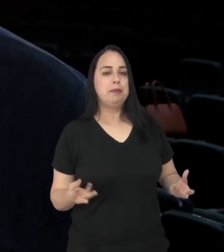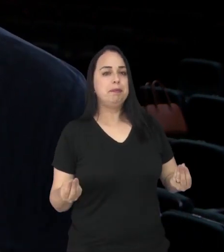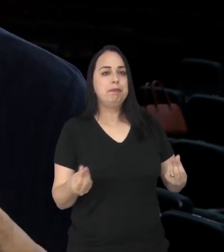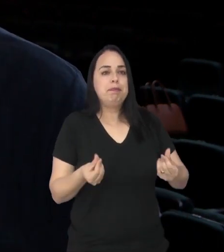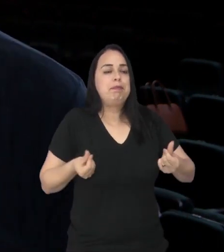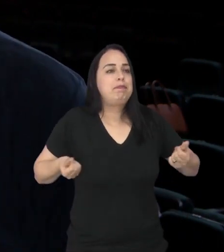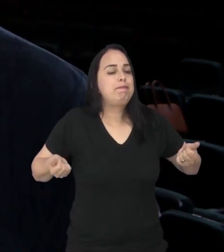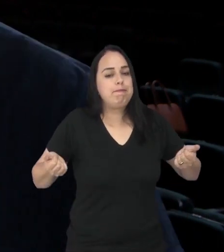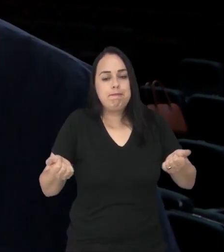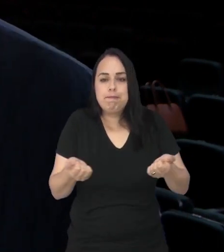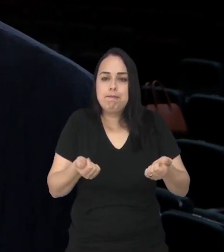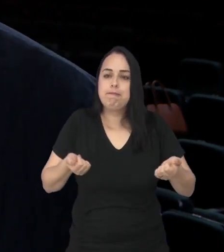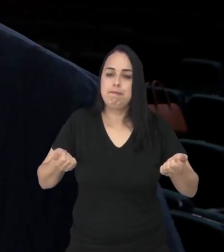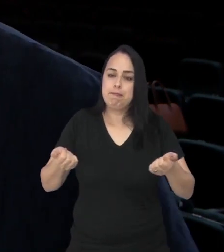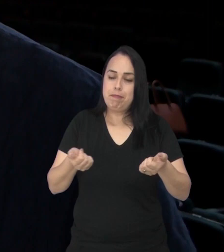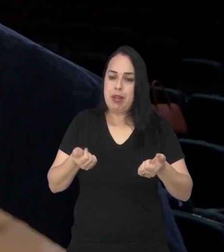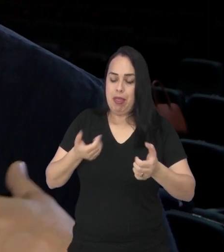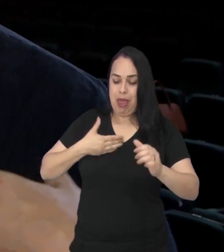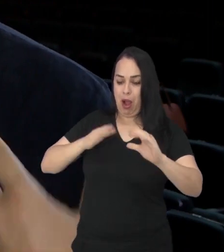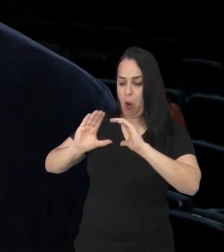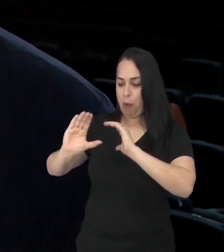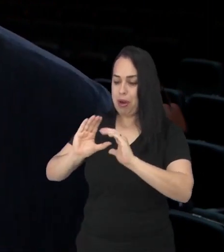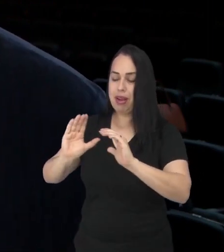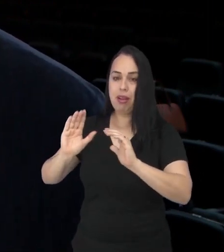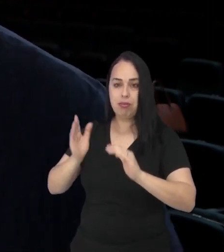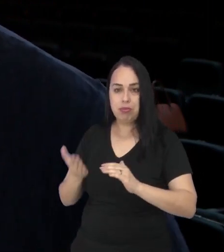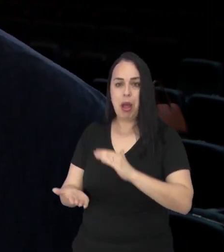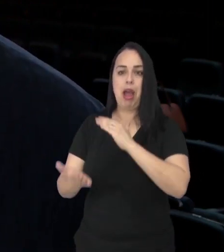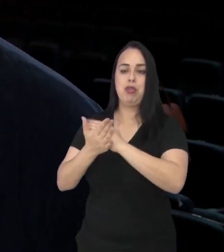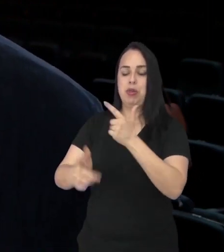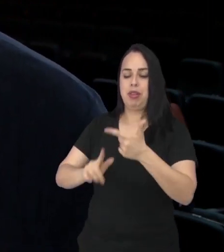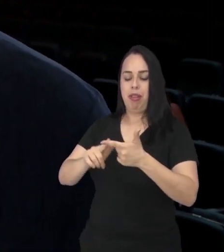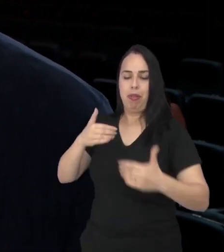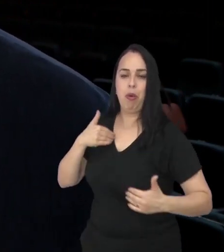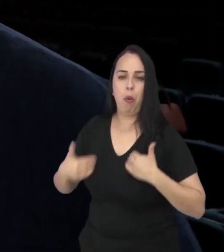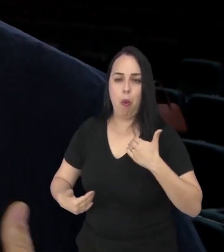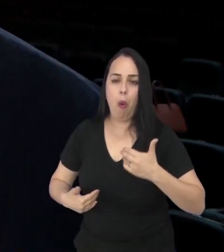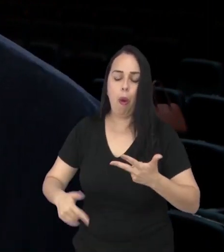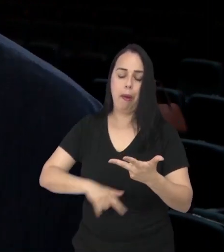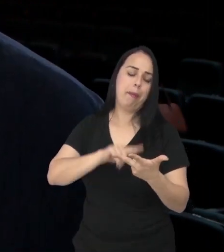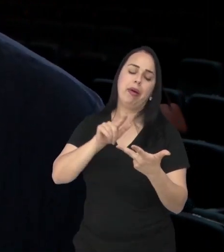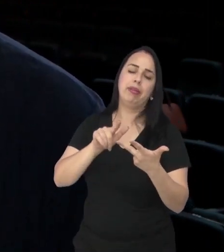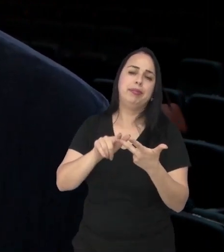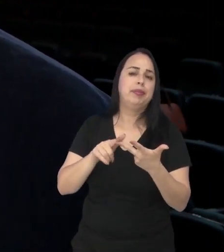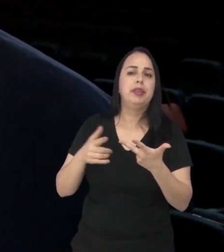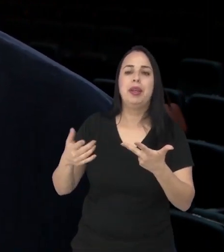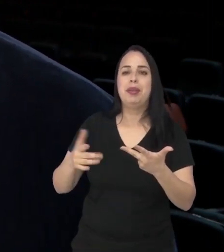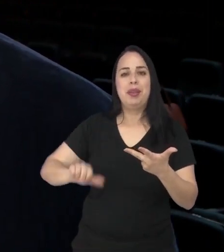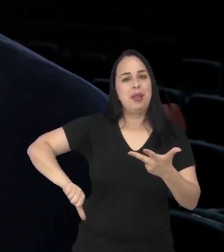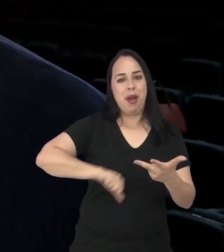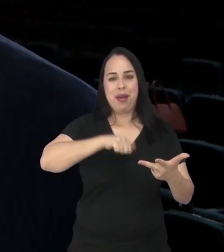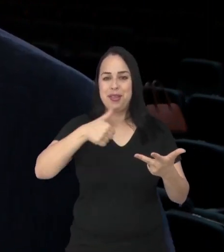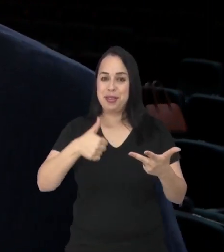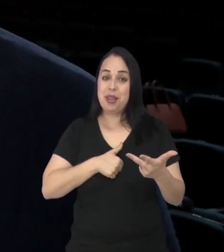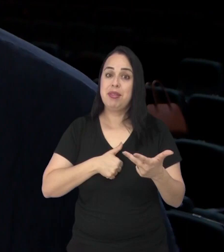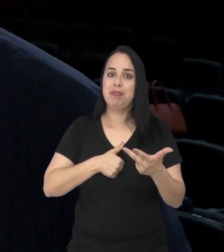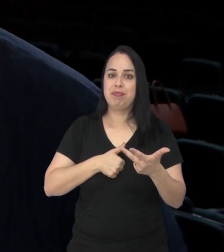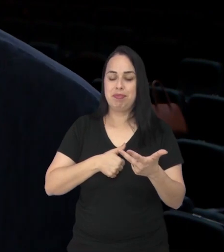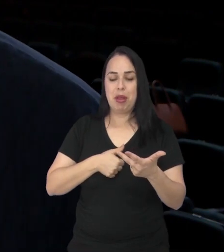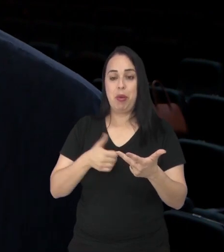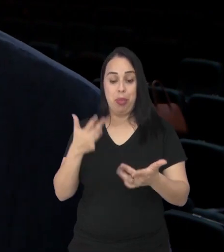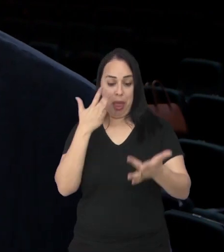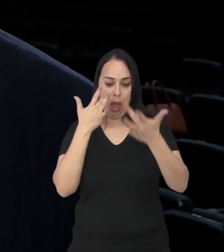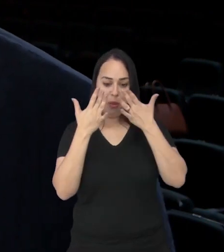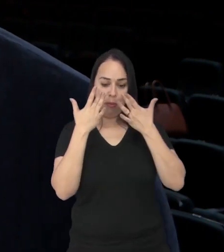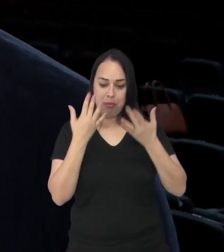a pessoa no sentido de, assim, da comunicação, no sentido físico, no sentido de